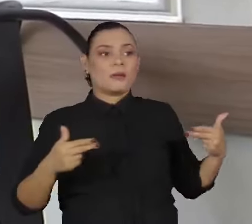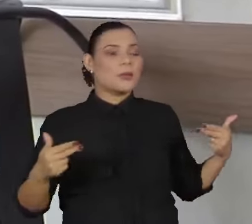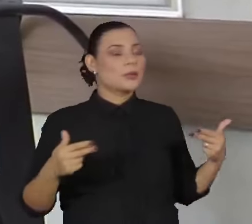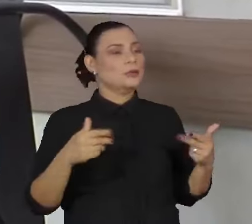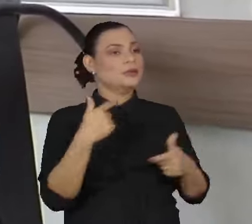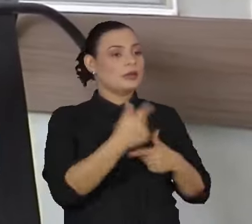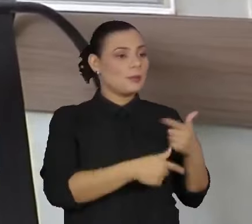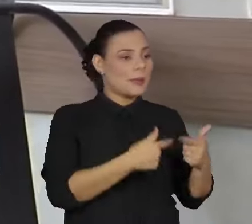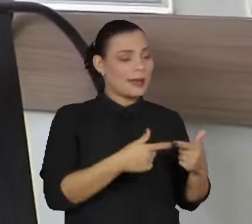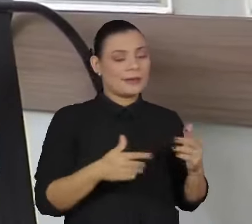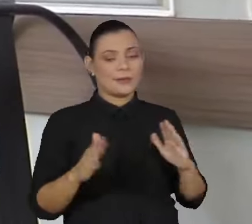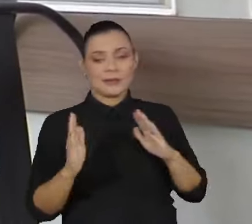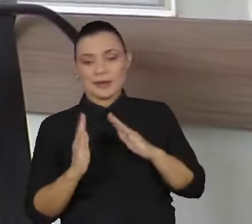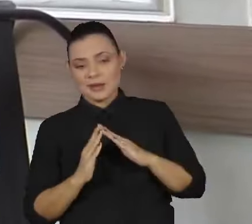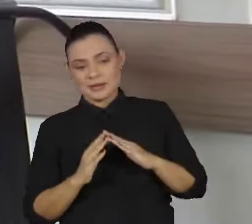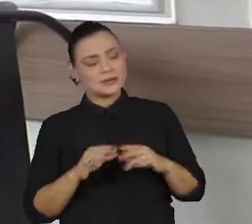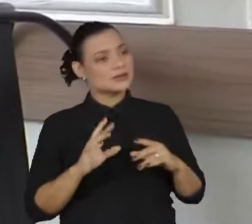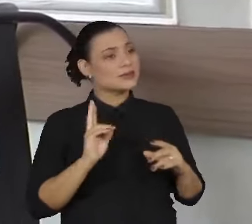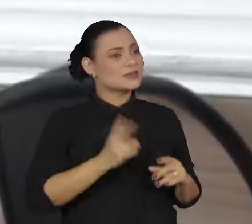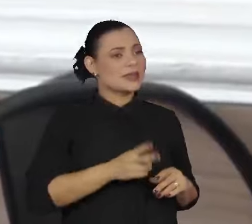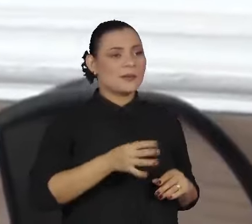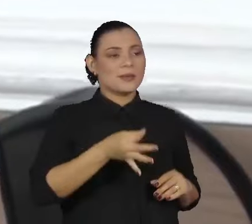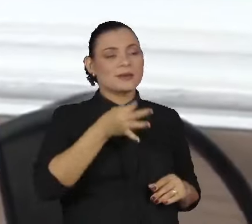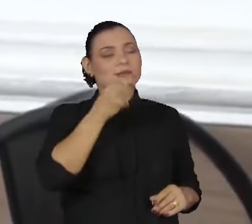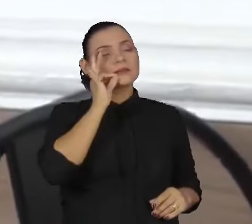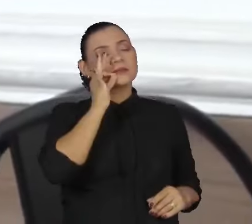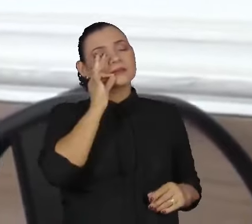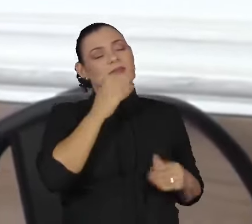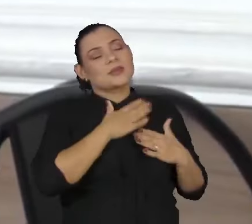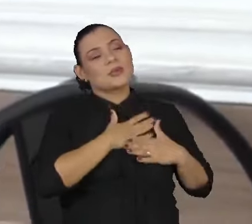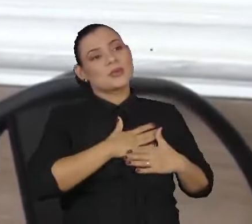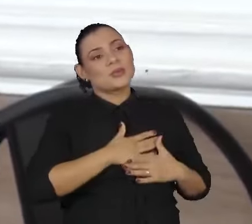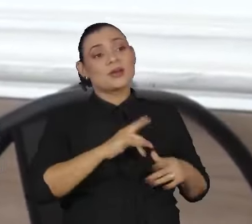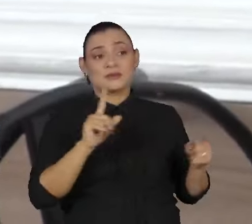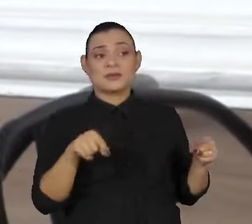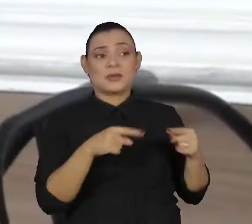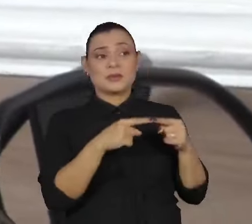escritório, o pessoal toma ali, reunião, faz parte totalmente do dia a dia.